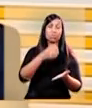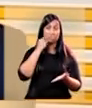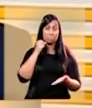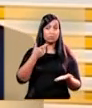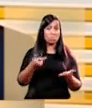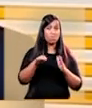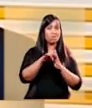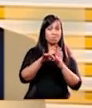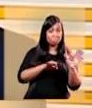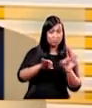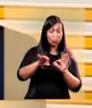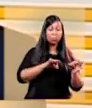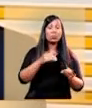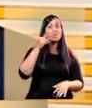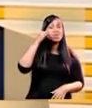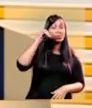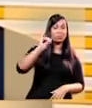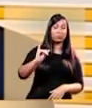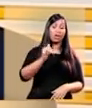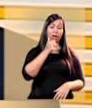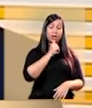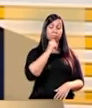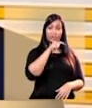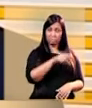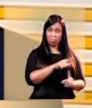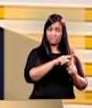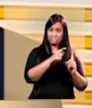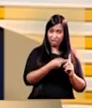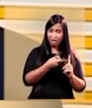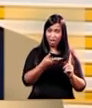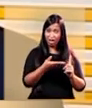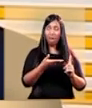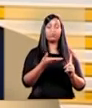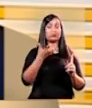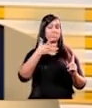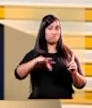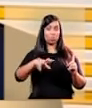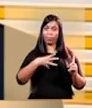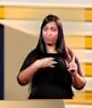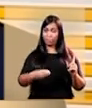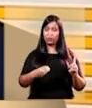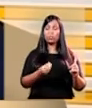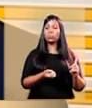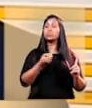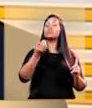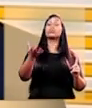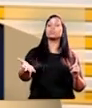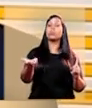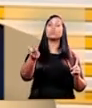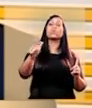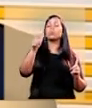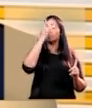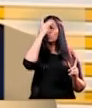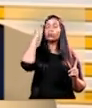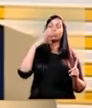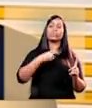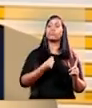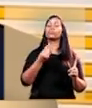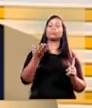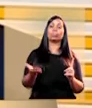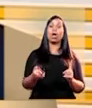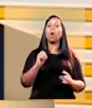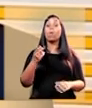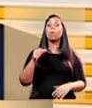Então, esse projeto visa a evitar que essas mães, essas gestantes, doem para outros,